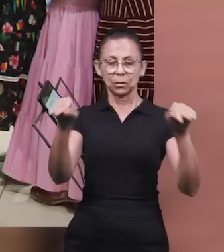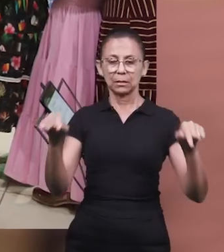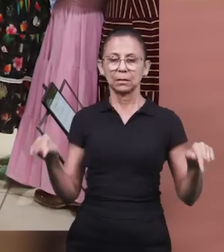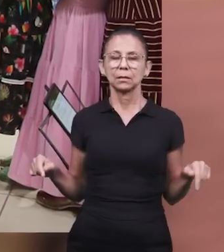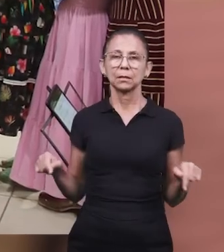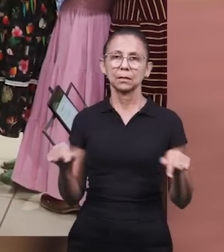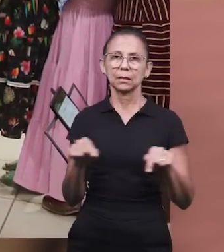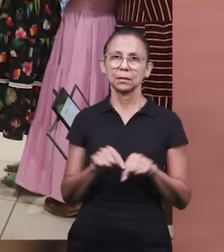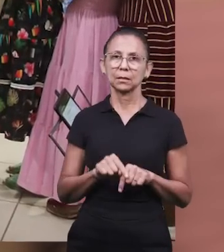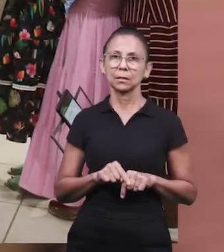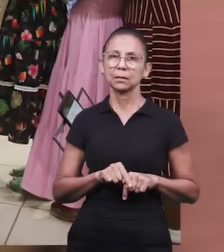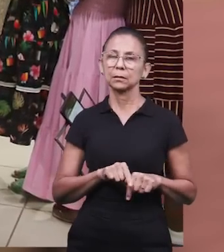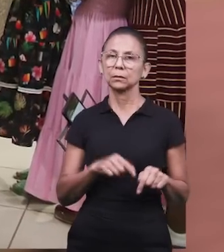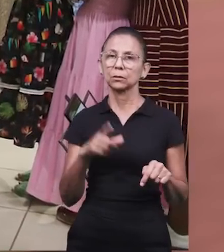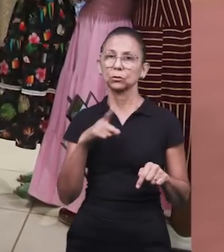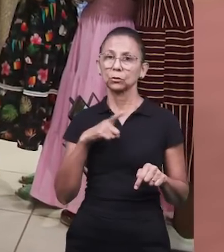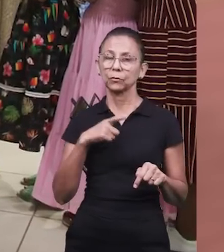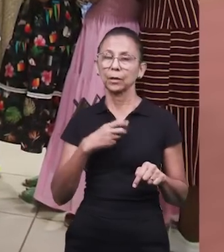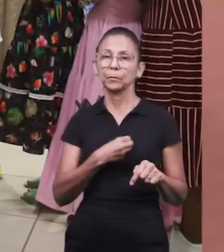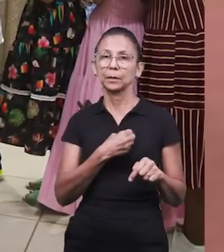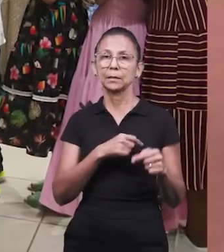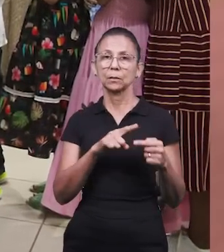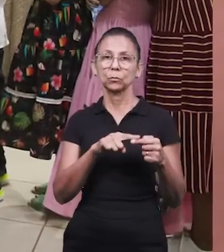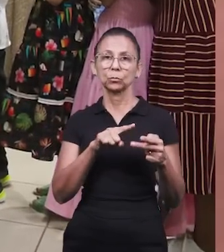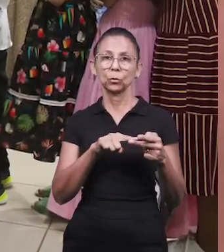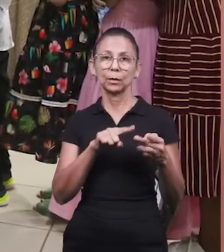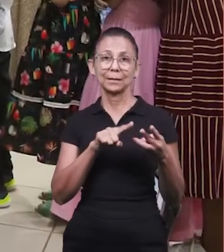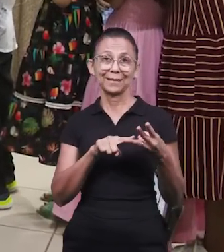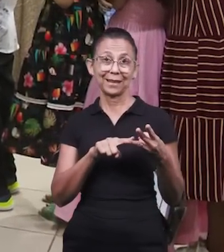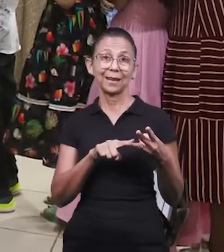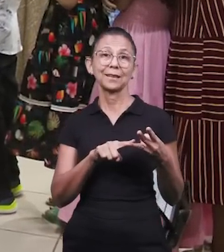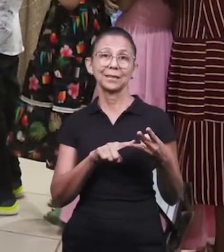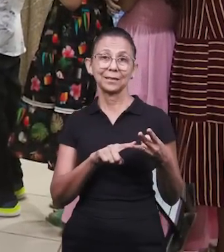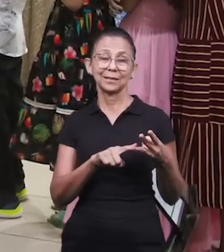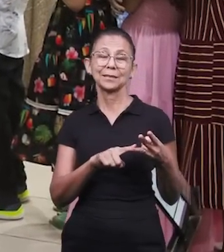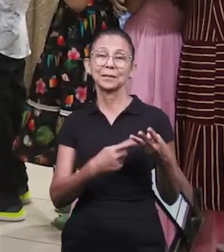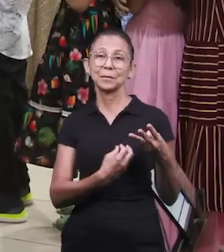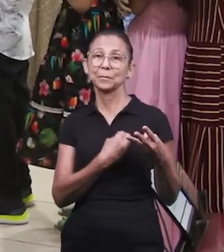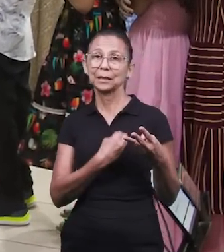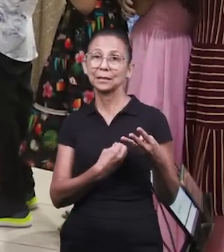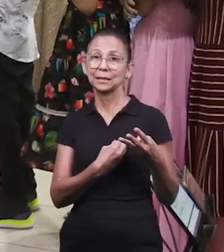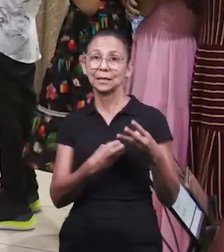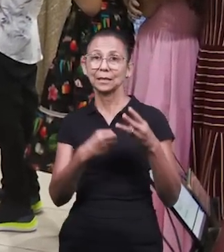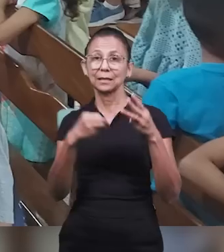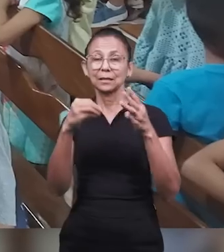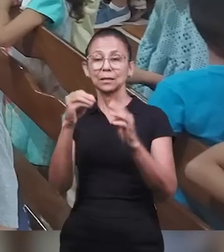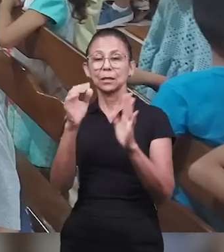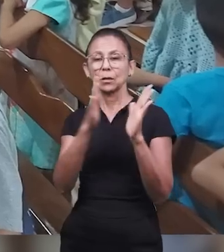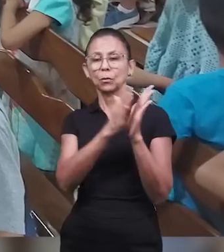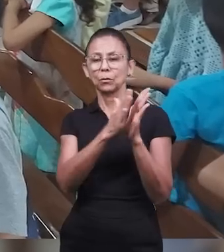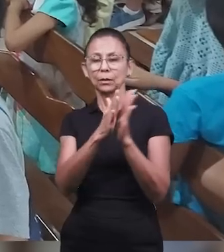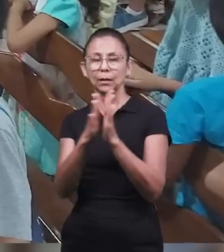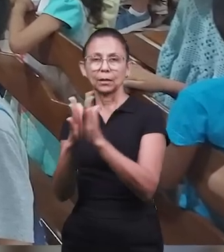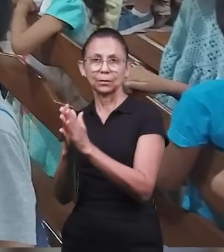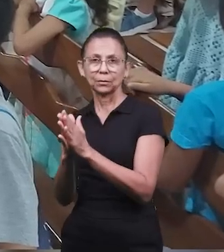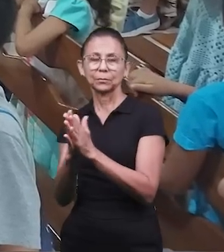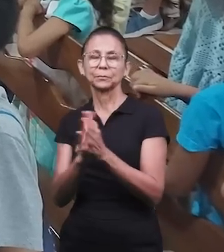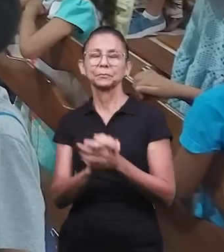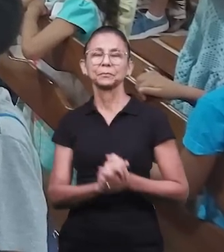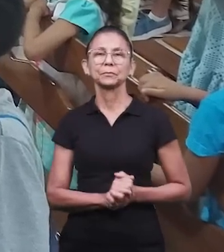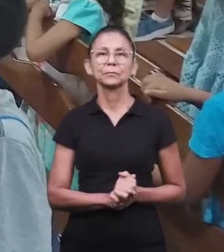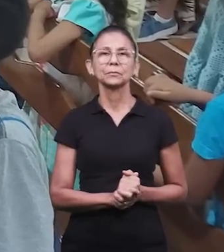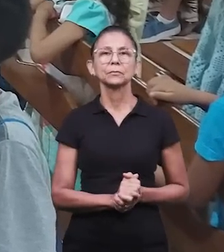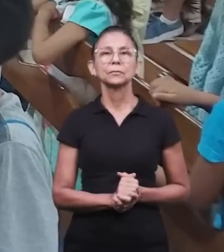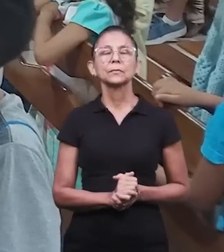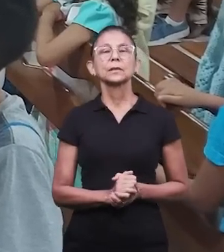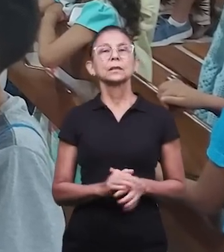pastor Antônio Kelly, Luiz Sérgio, Antônio Cruz e José Tavares, que oraram por todos os promovidos. Na cidade de Açailândia, Maranhão,